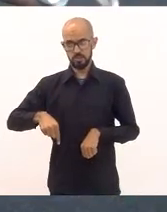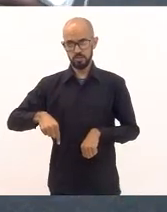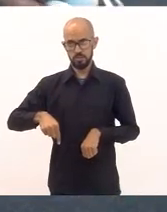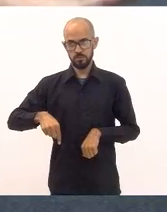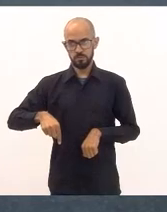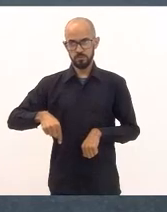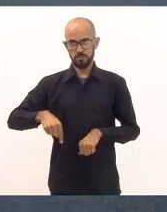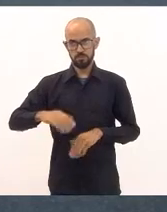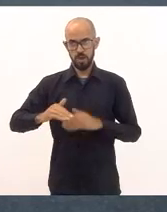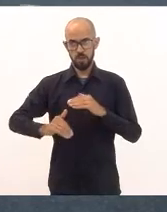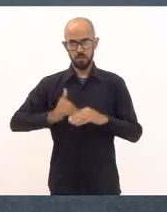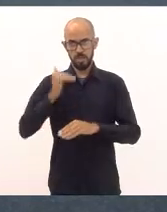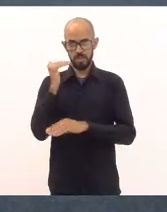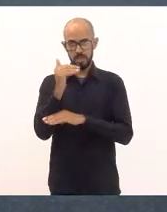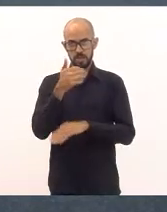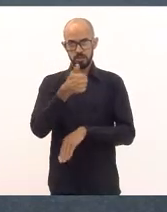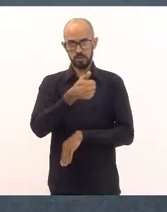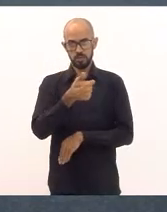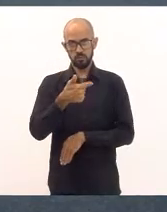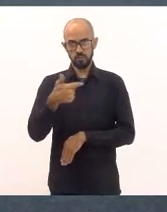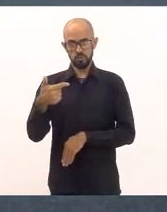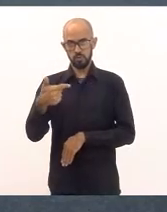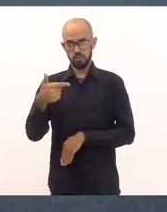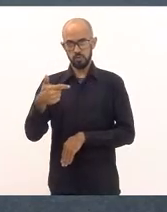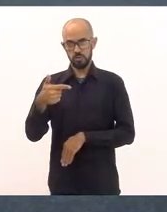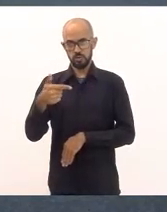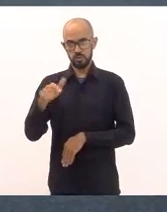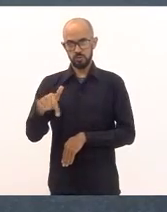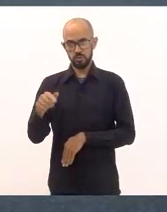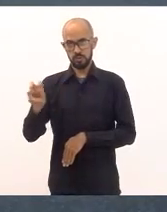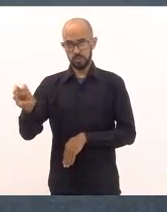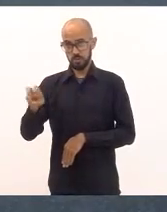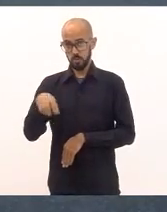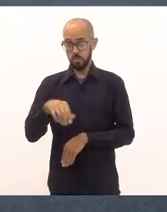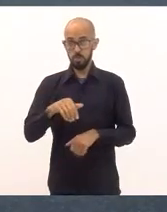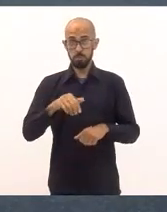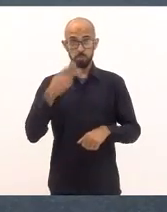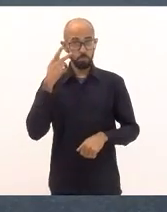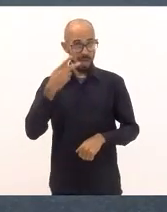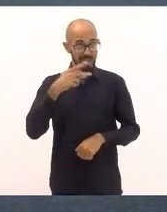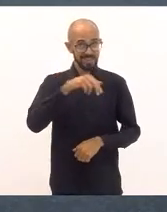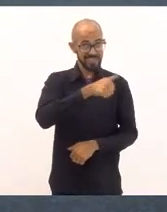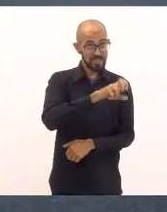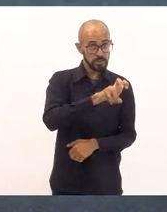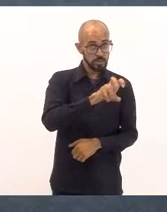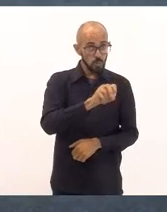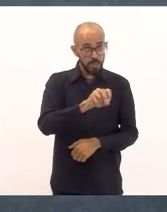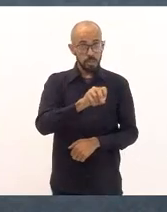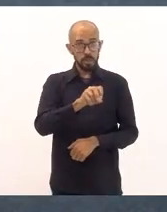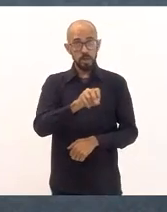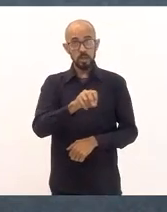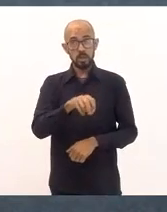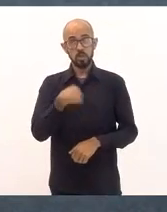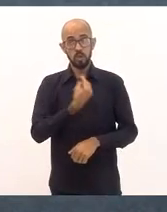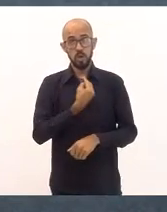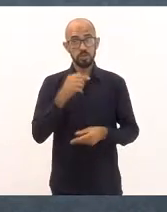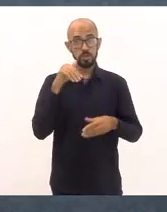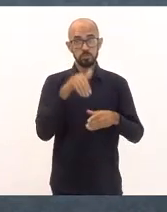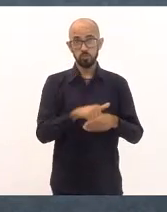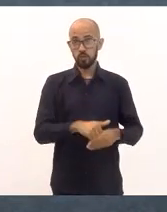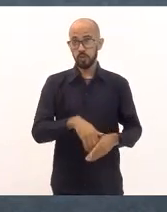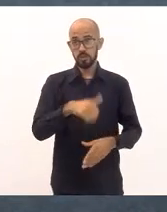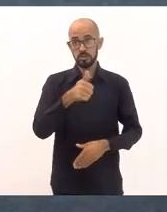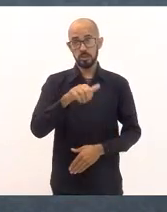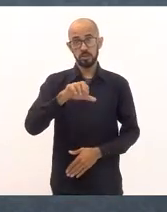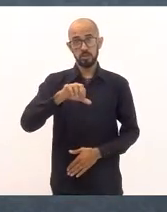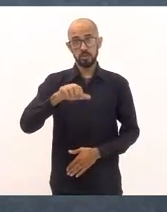para elevar de 122,5 para 150, nós iríamos votar a proposta de 192% para